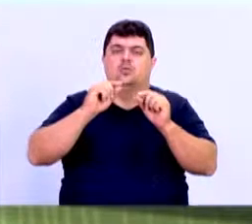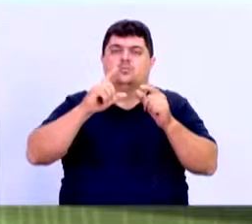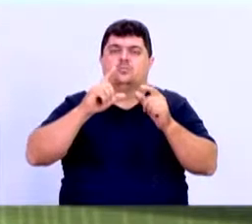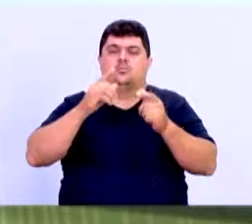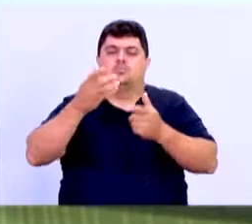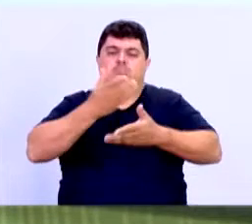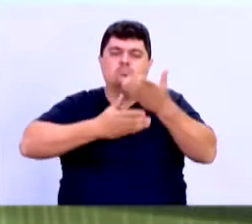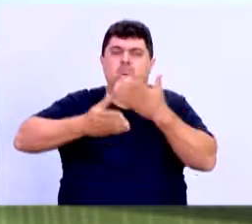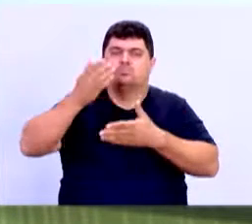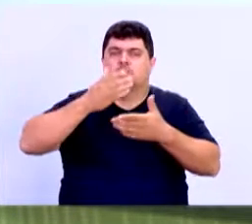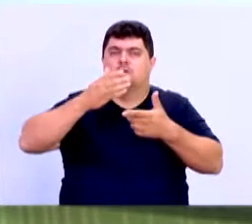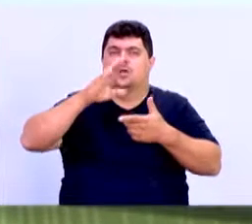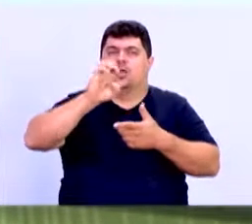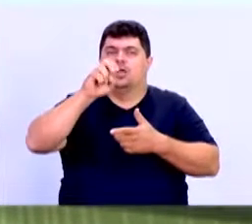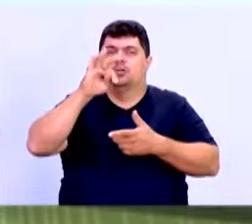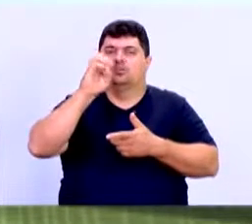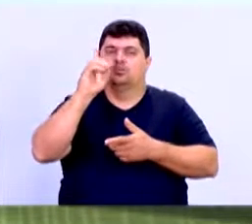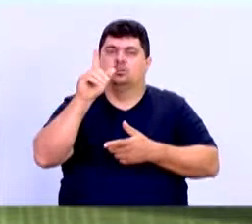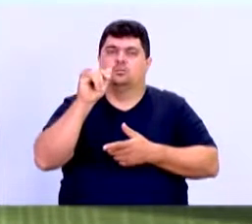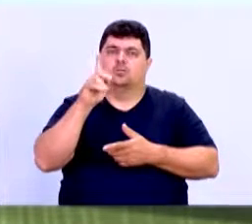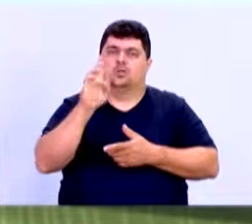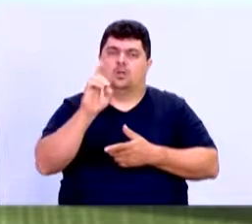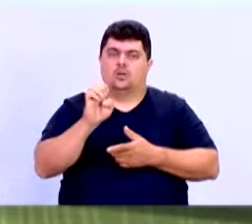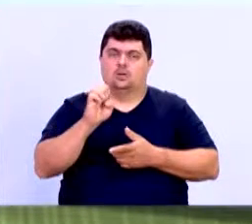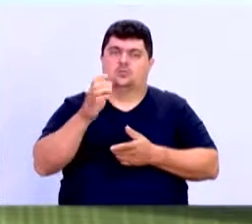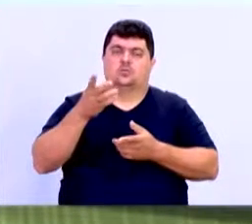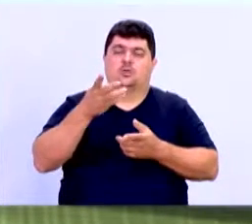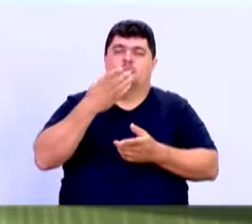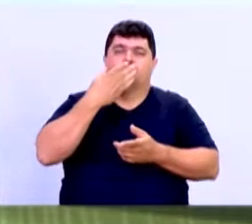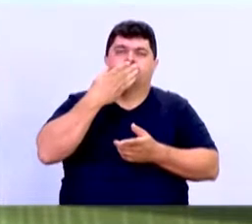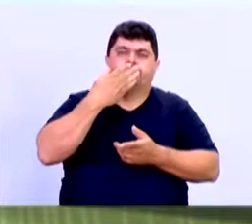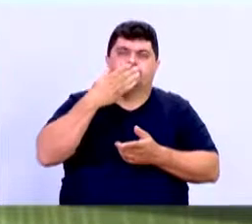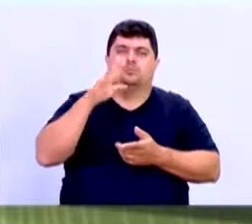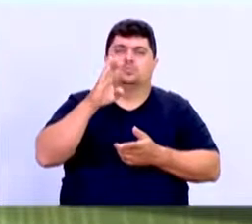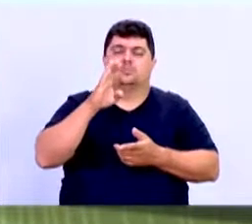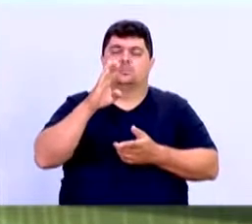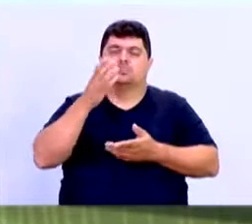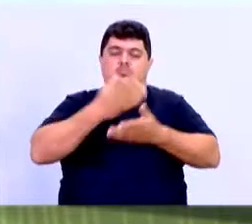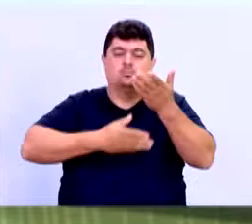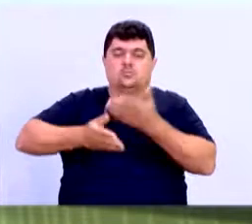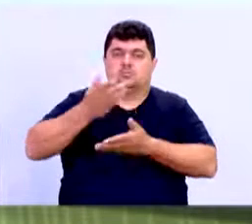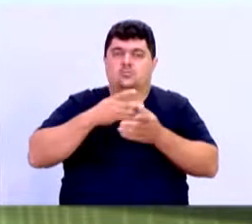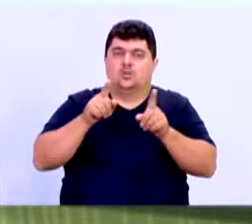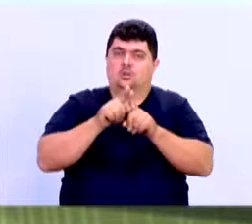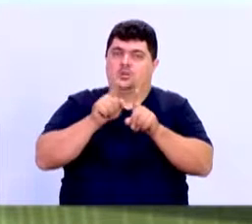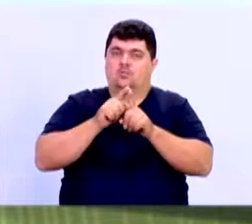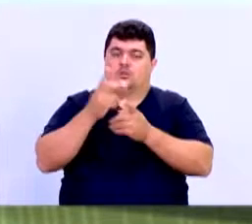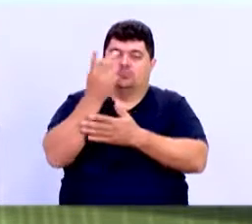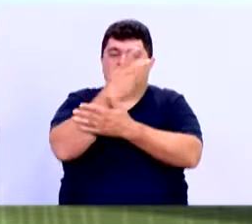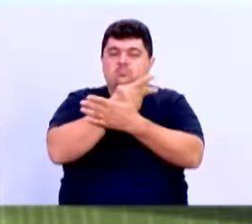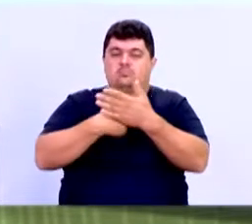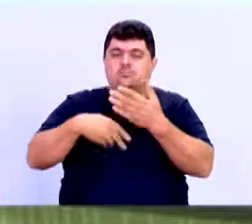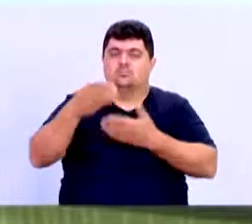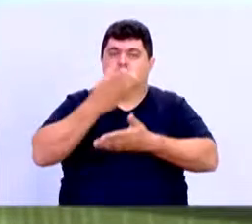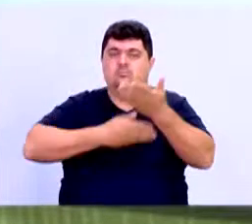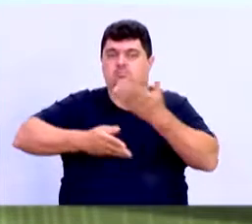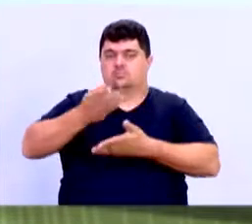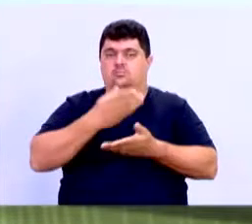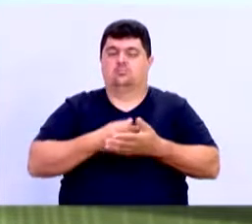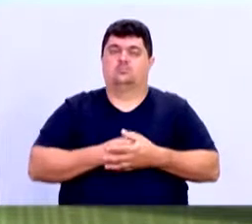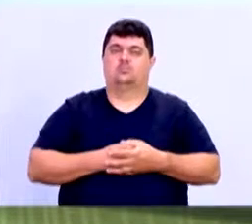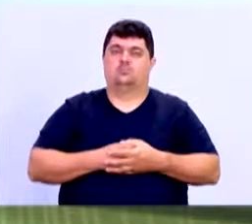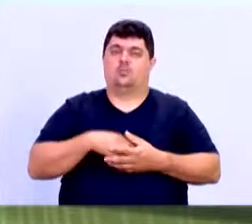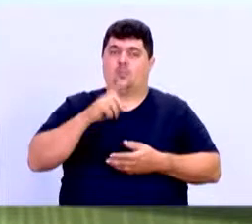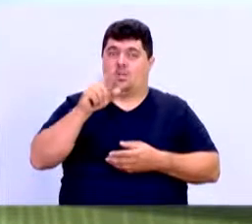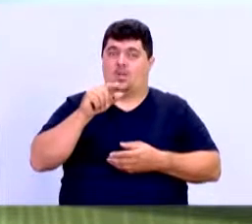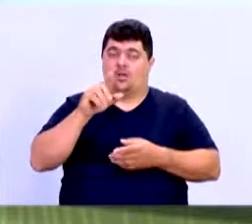relação, entidade e relacionamento, modelo de entidade e relacionamento e, por último, um diagrama de entidade e relacionamento, que é o que